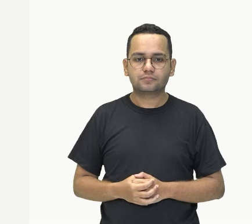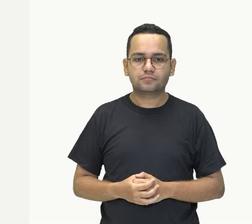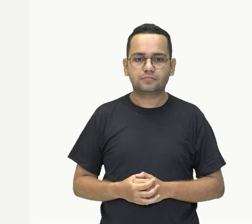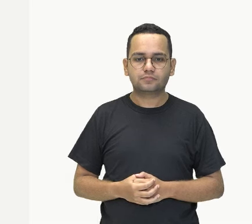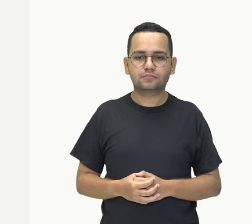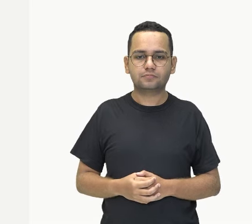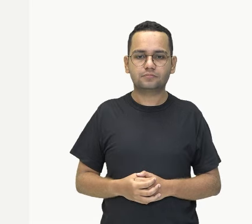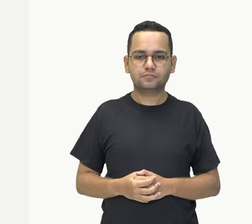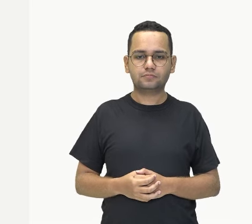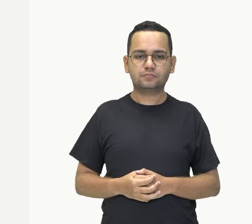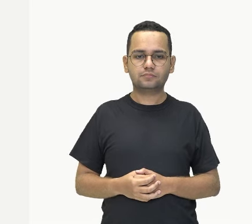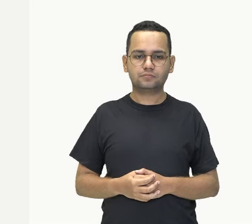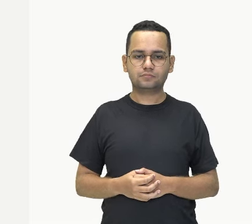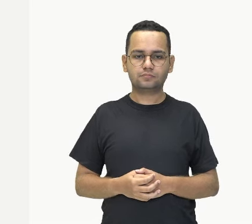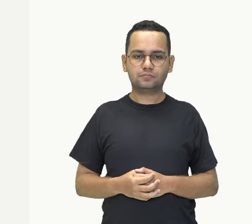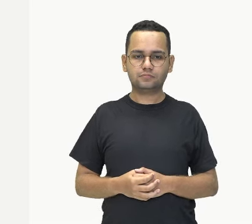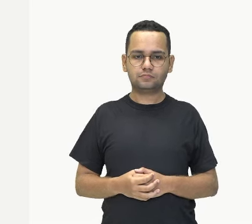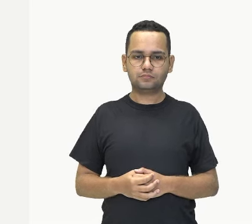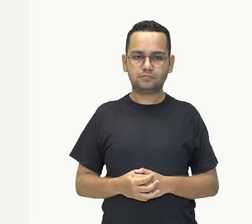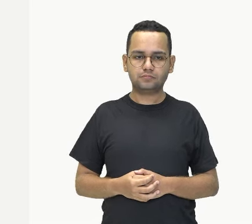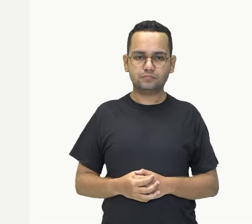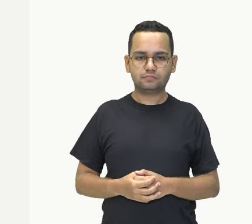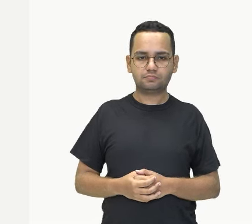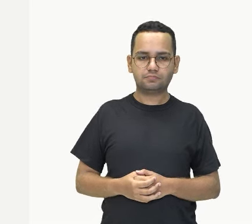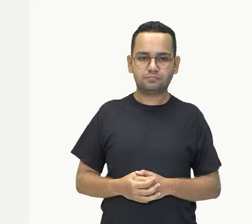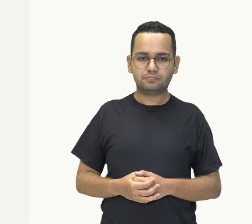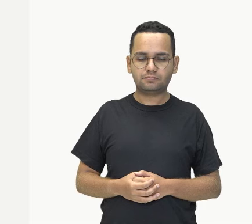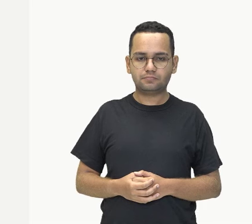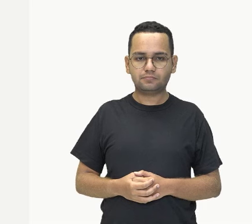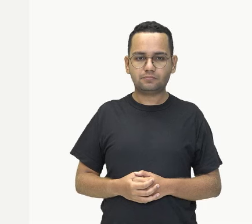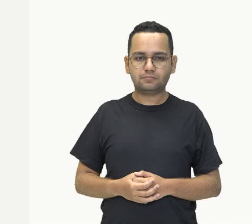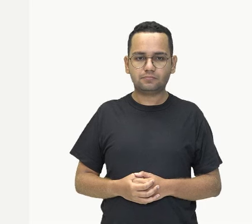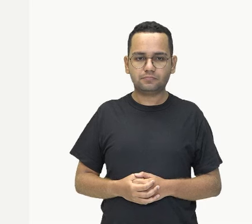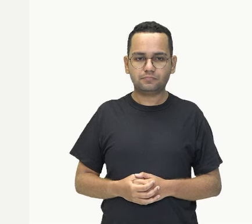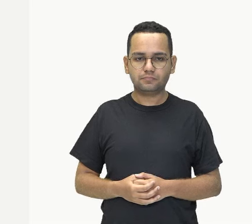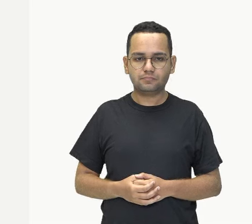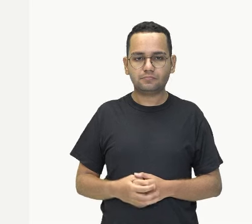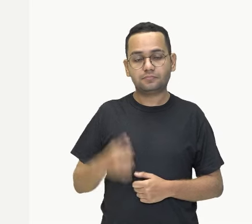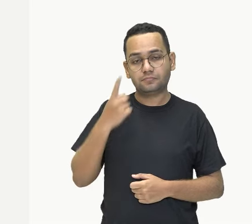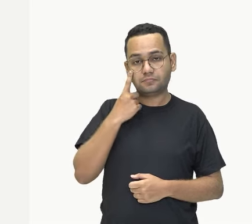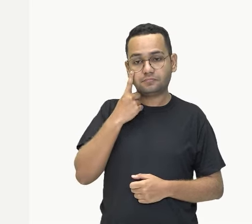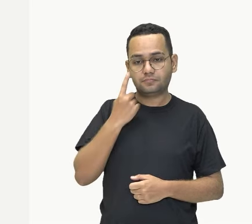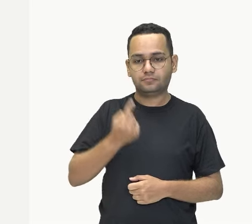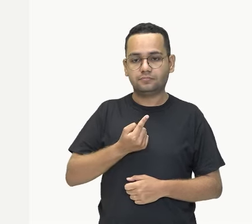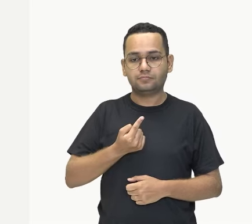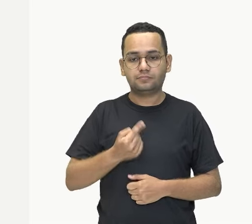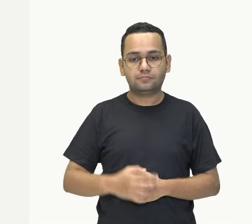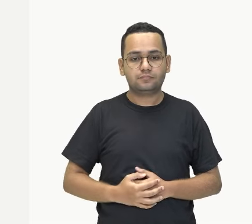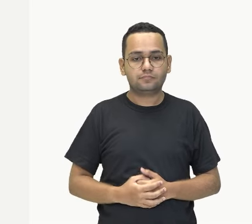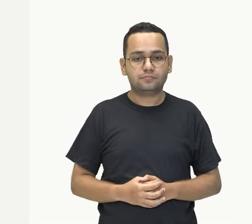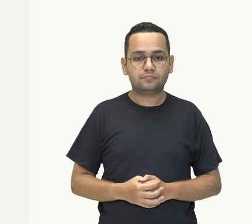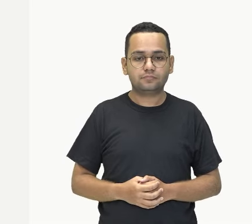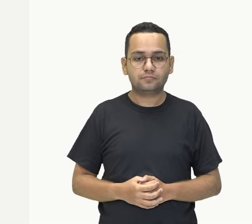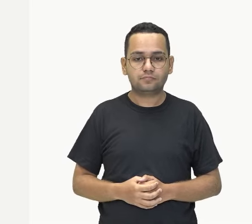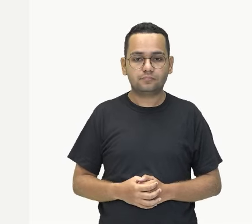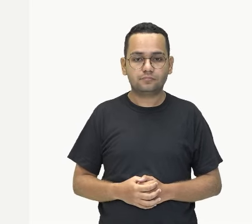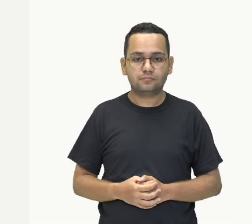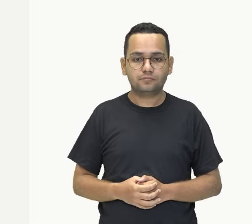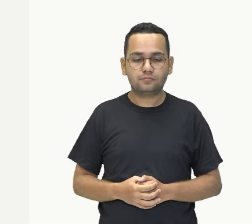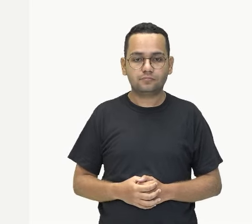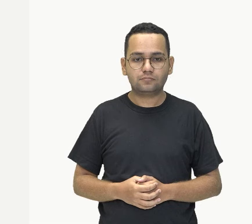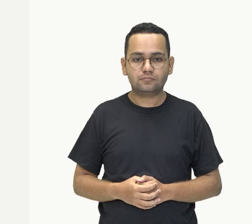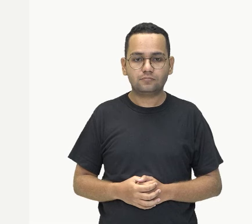tiver ó, x mais y mais, melhor, x vezes y vezes x vezes y,